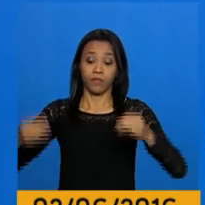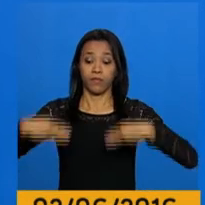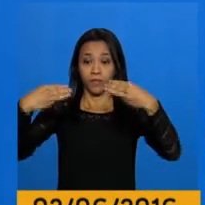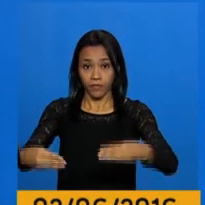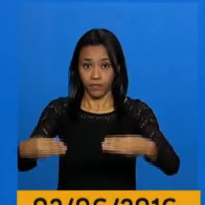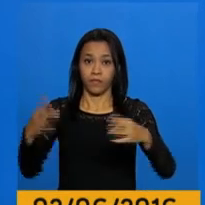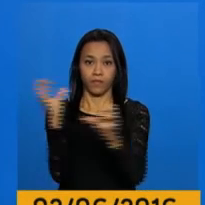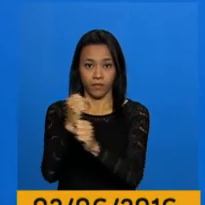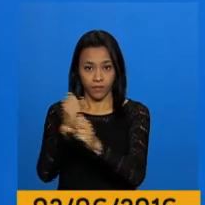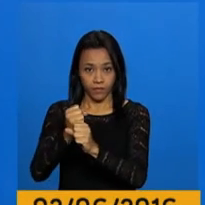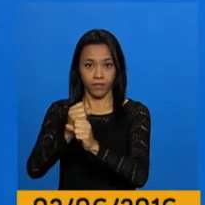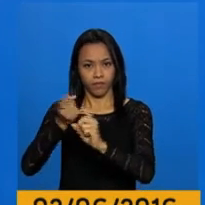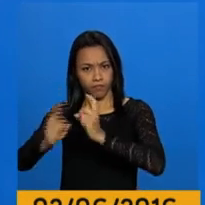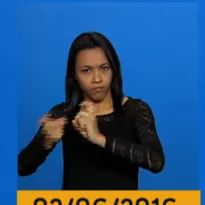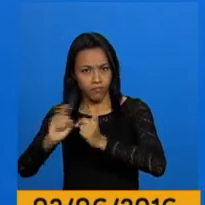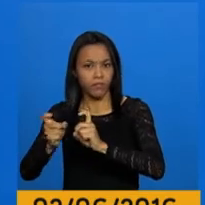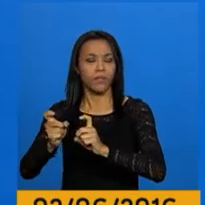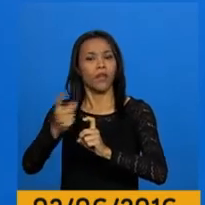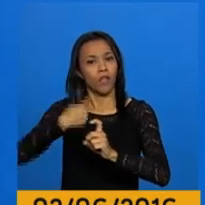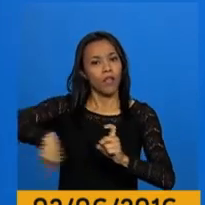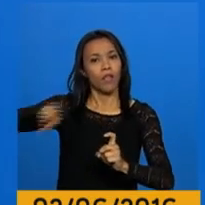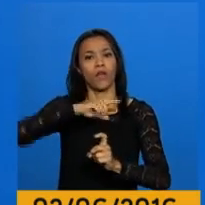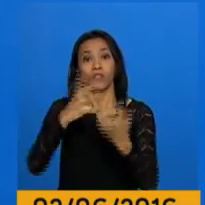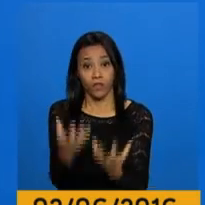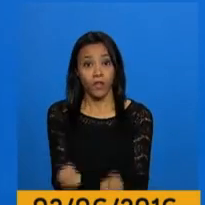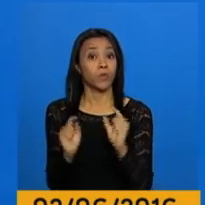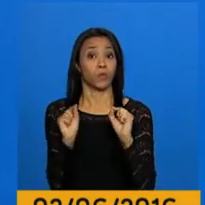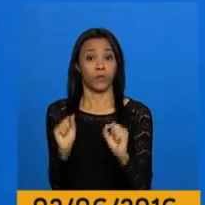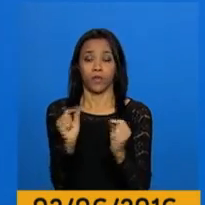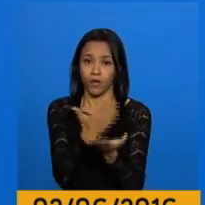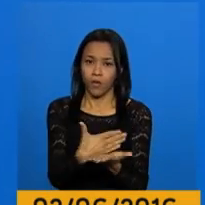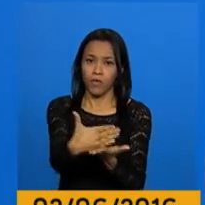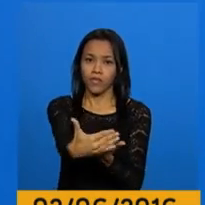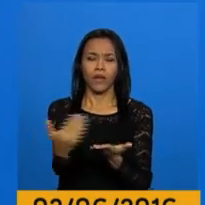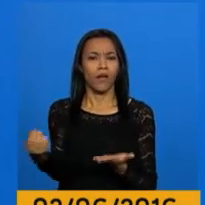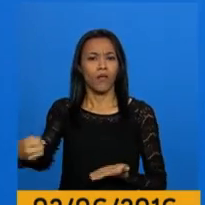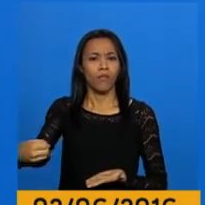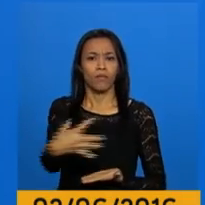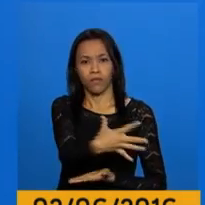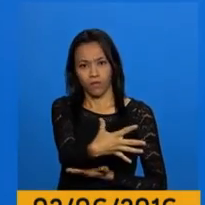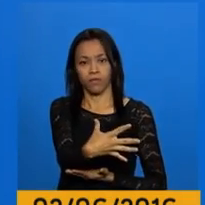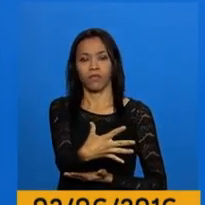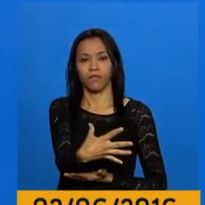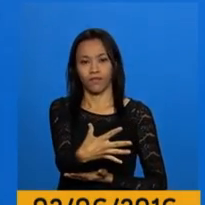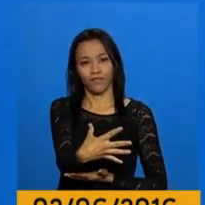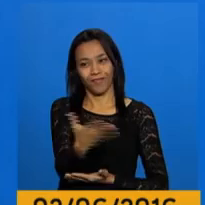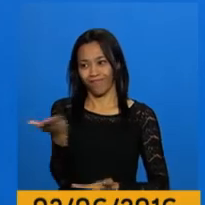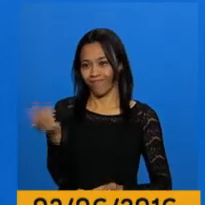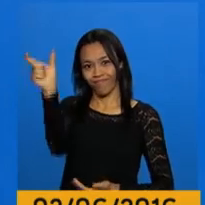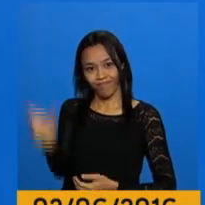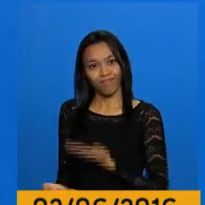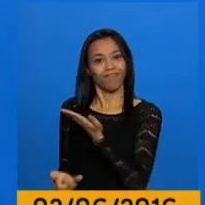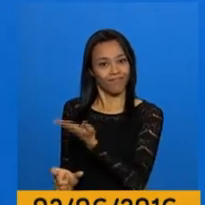Nós vamos inicialmente começar com o nosso novo ministro,